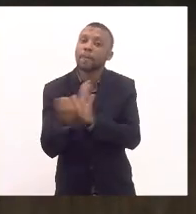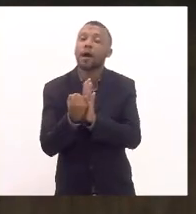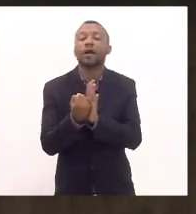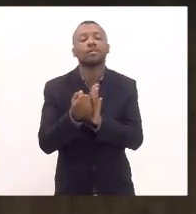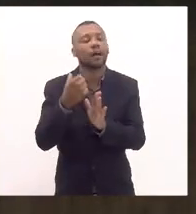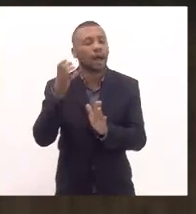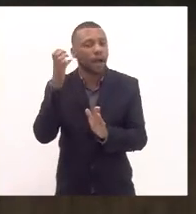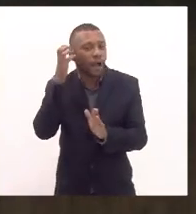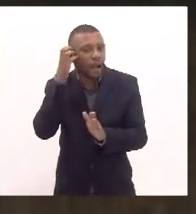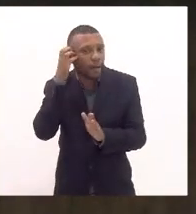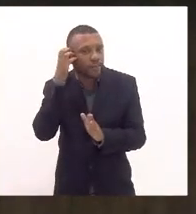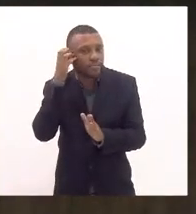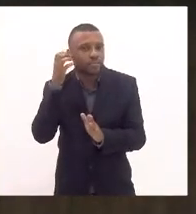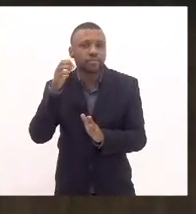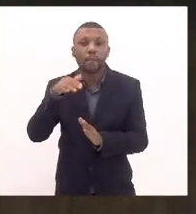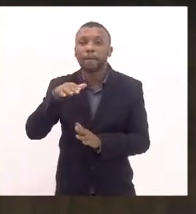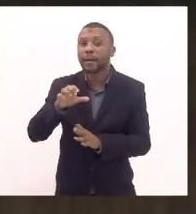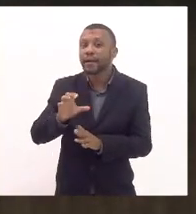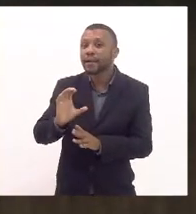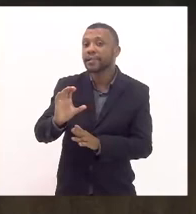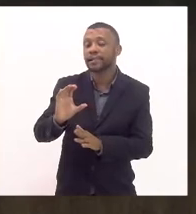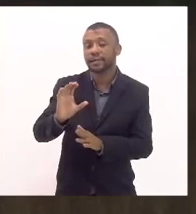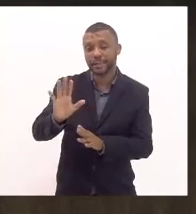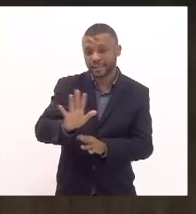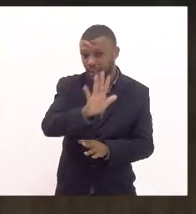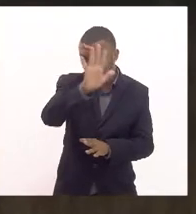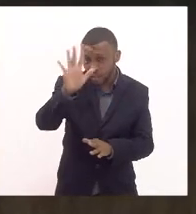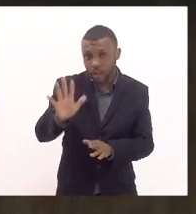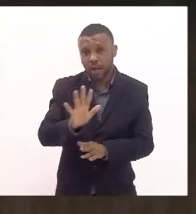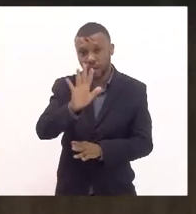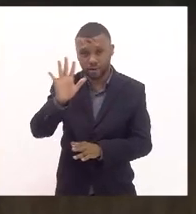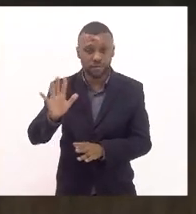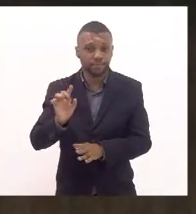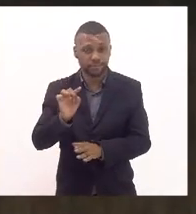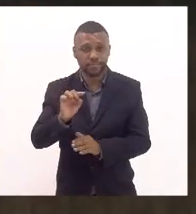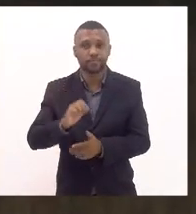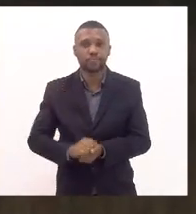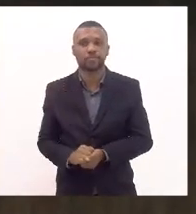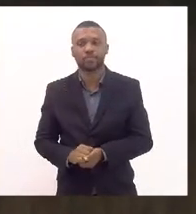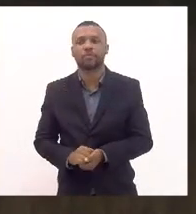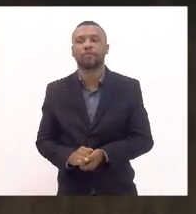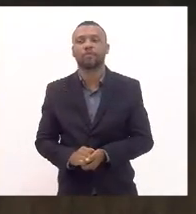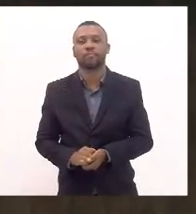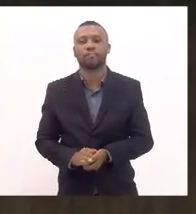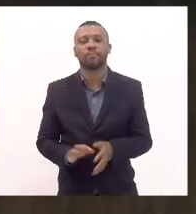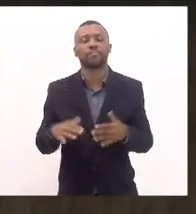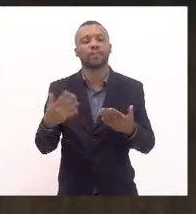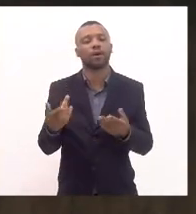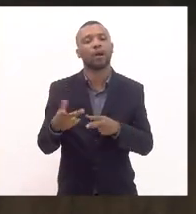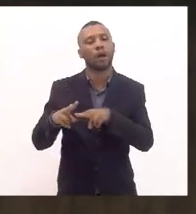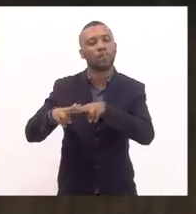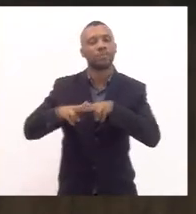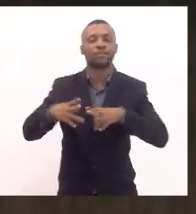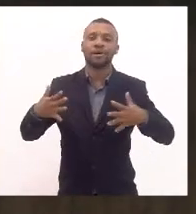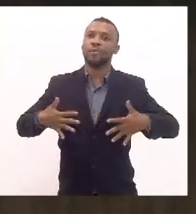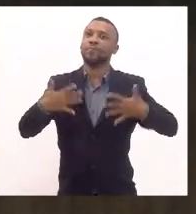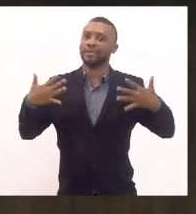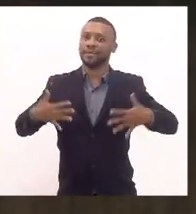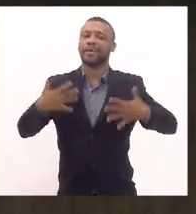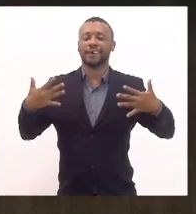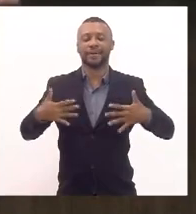a rádio MEC a Rádio Nacional não é é o motivo de muita alegria